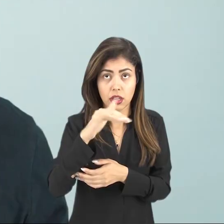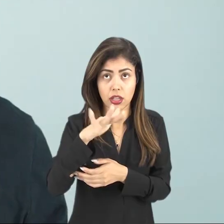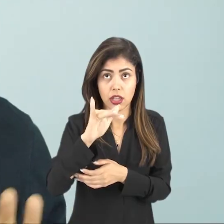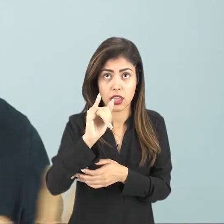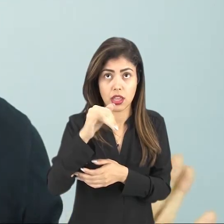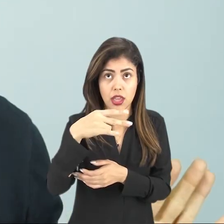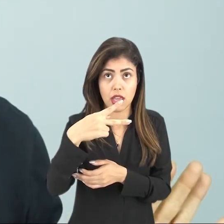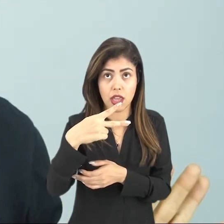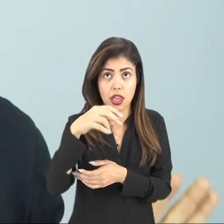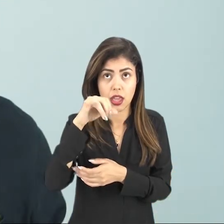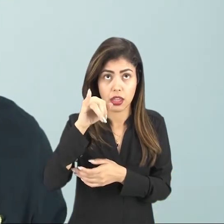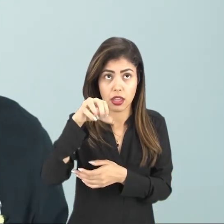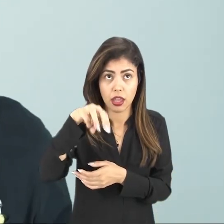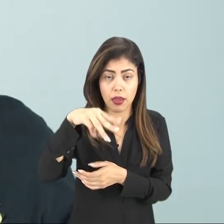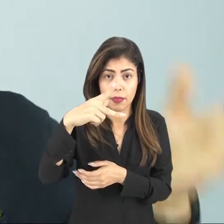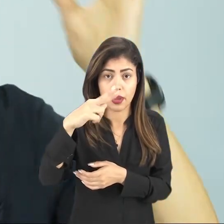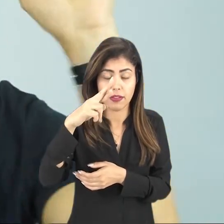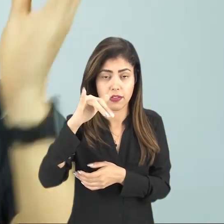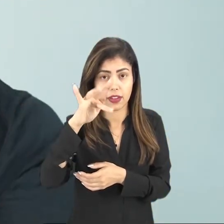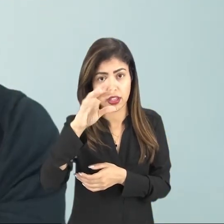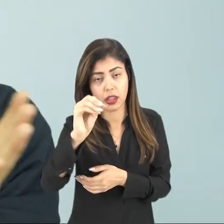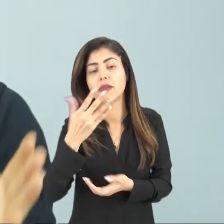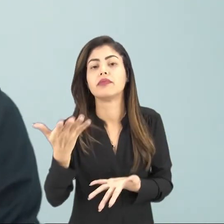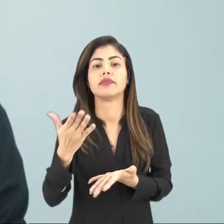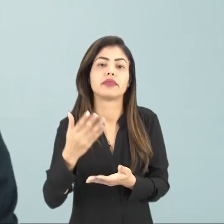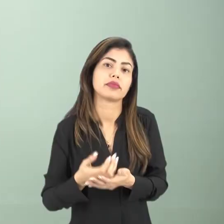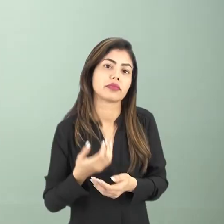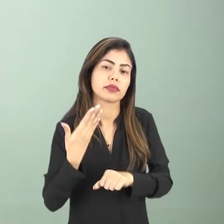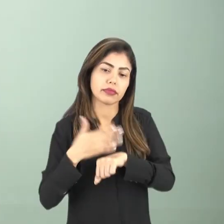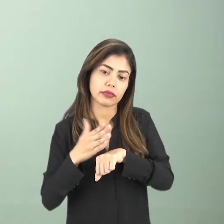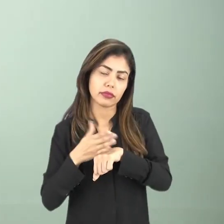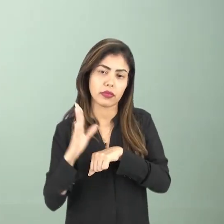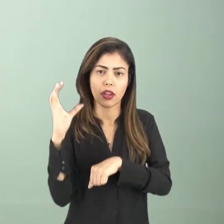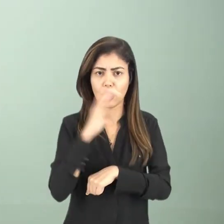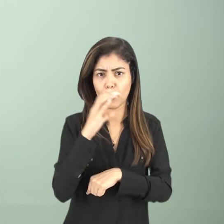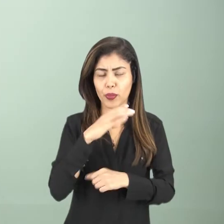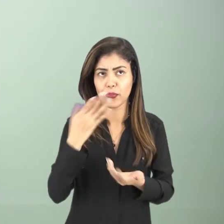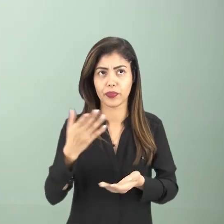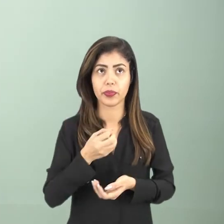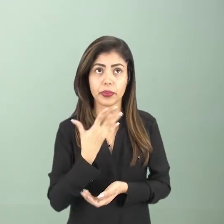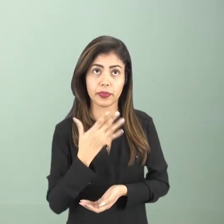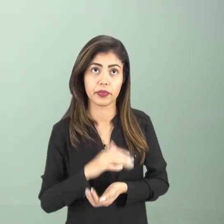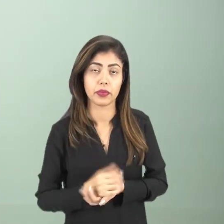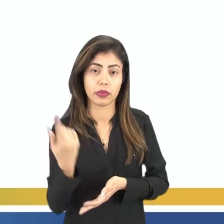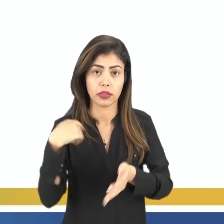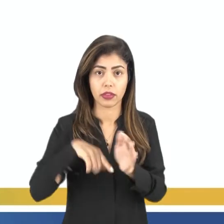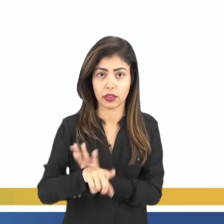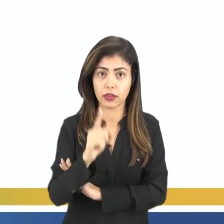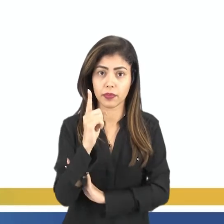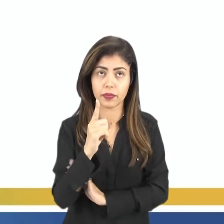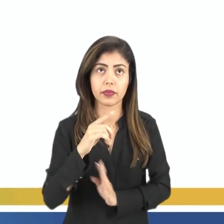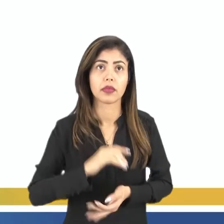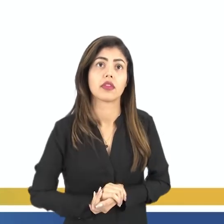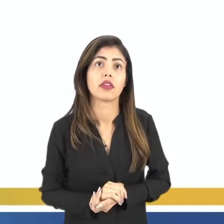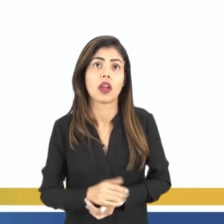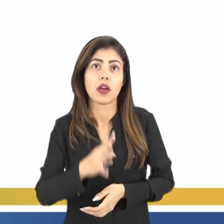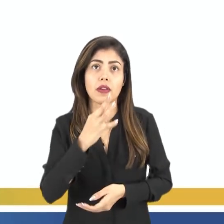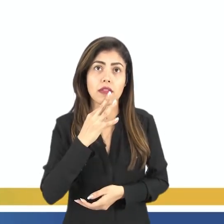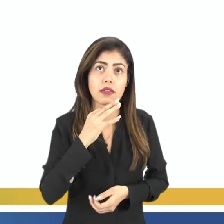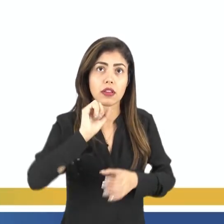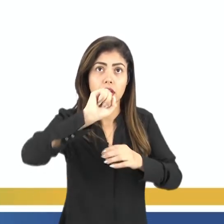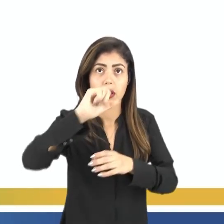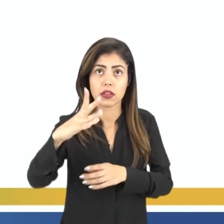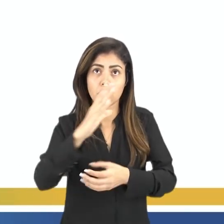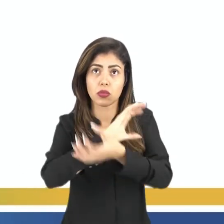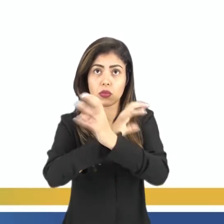de vidro. Uma curiosidade aí que eu trouxe para vocês. Vamos aí exercitar rapidinho. Bom, questão número 1. Conhecendo a classificação